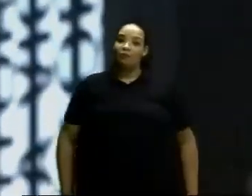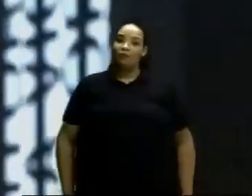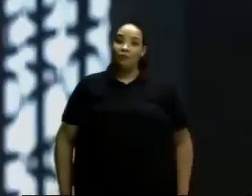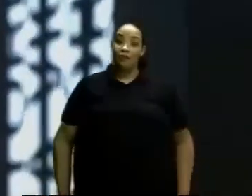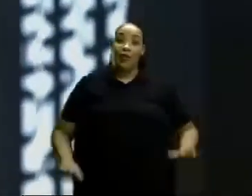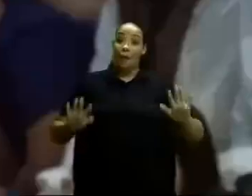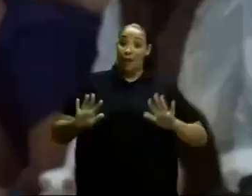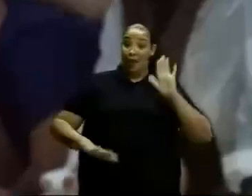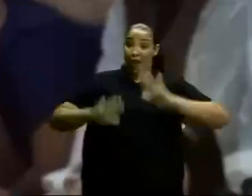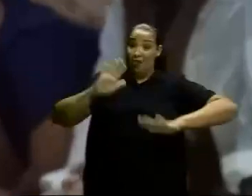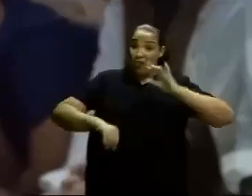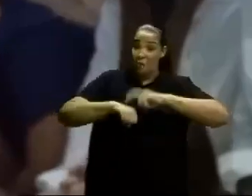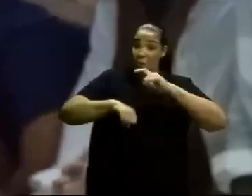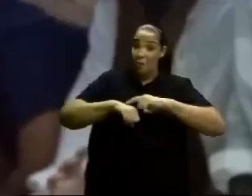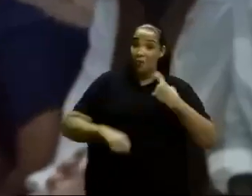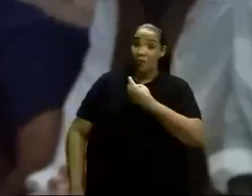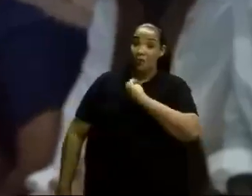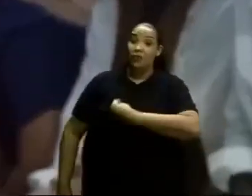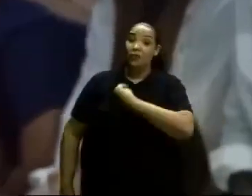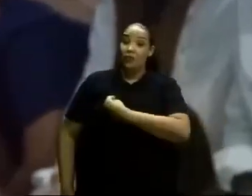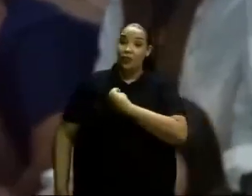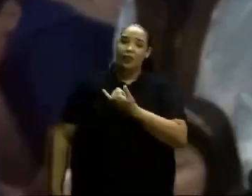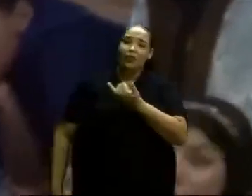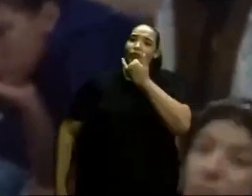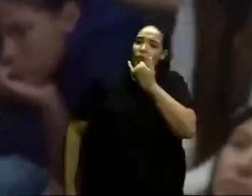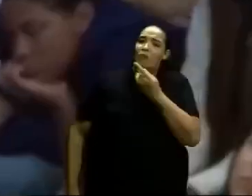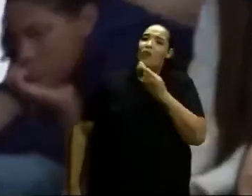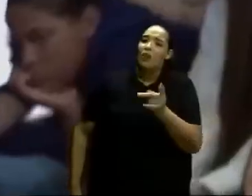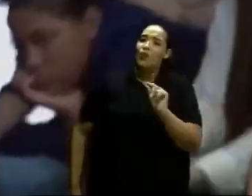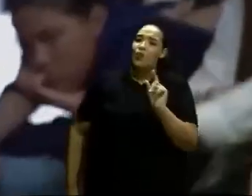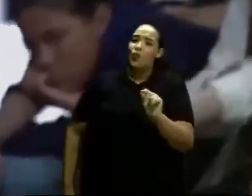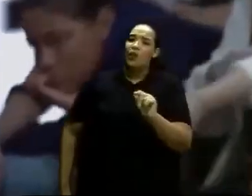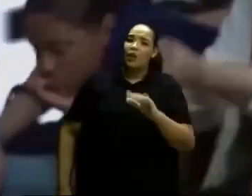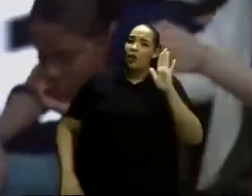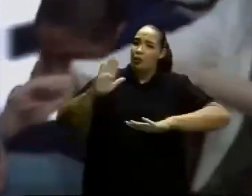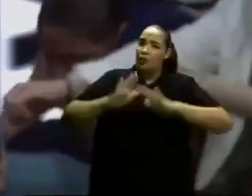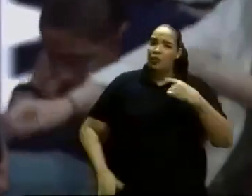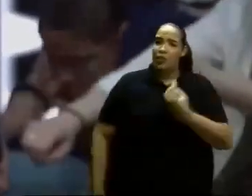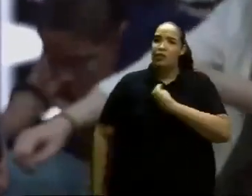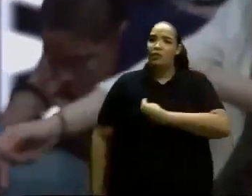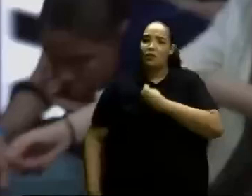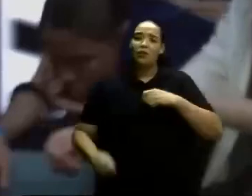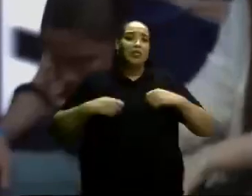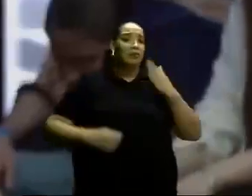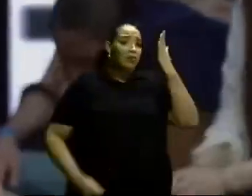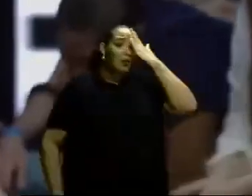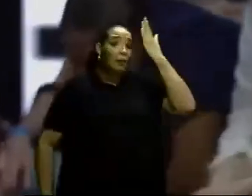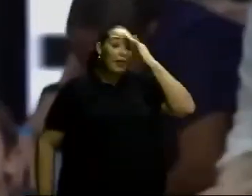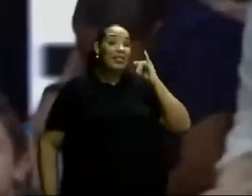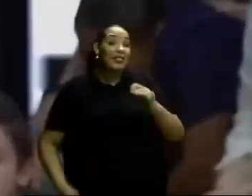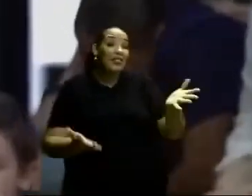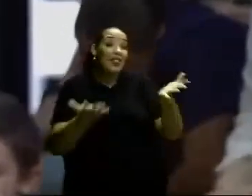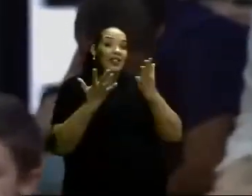Só que às vezes tem momentos da vida, desculpa, mas eu vou falar, tem momentos da vida que você tem que saber se você